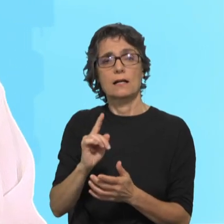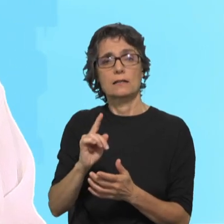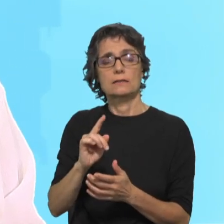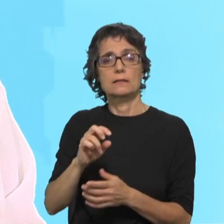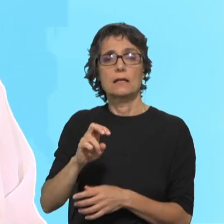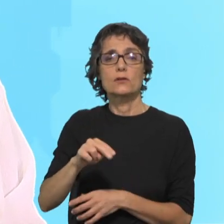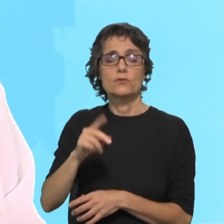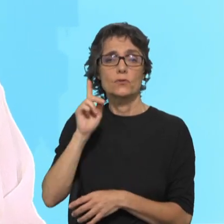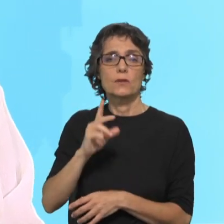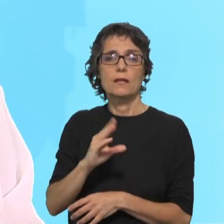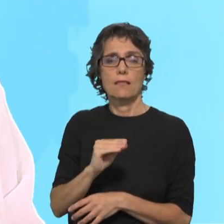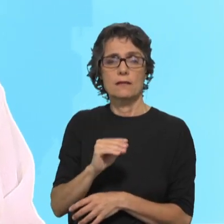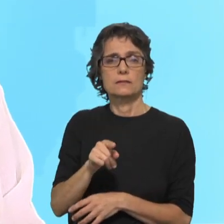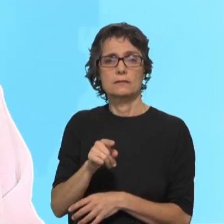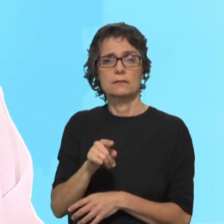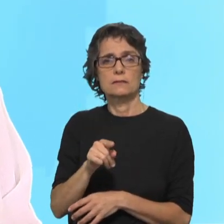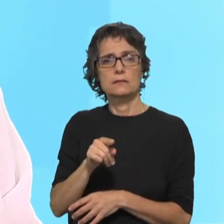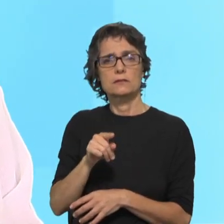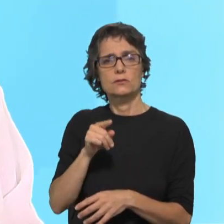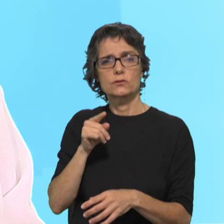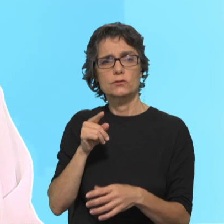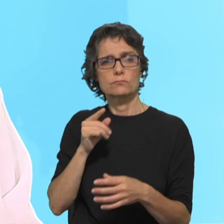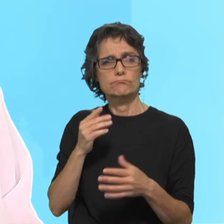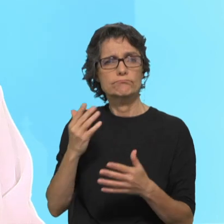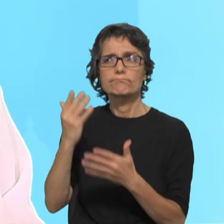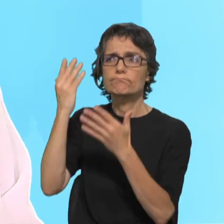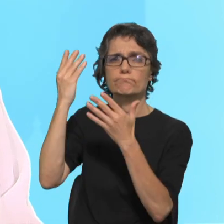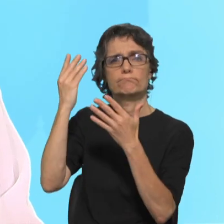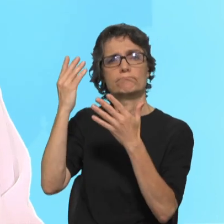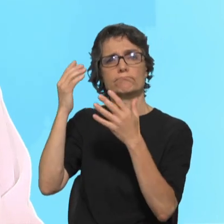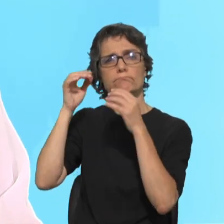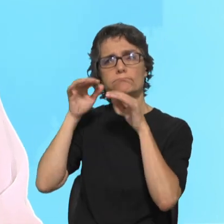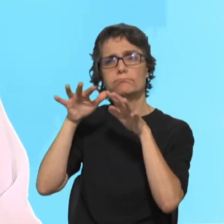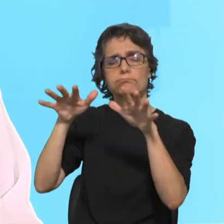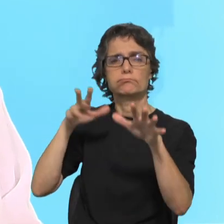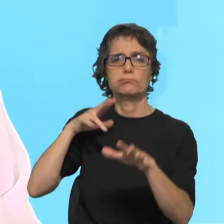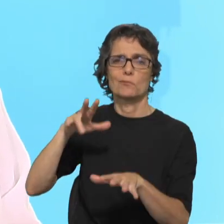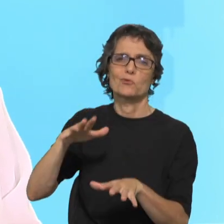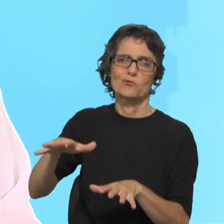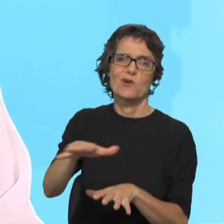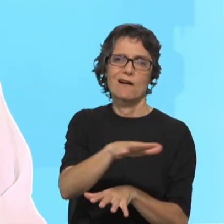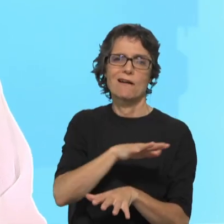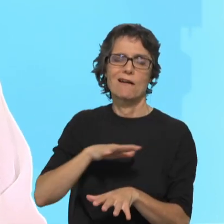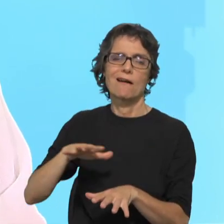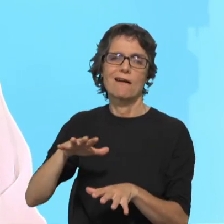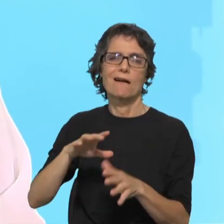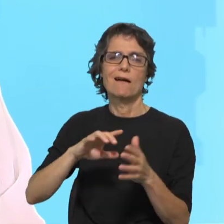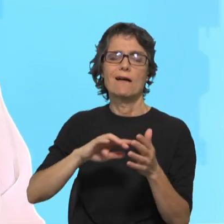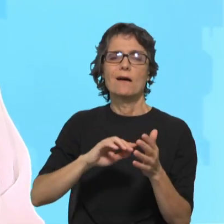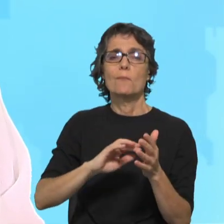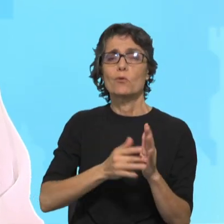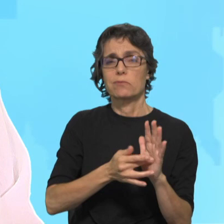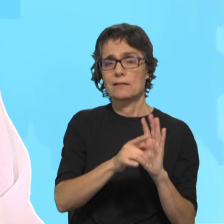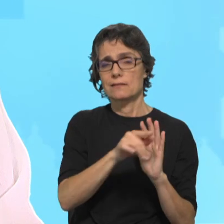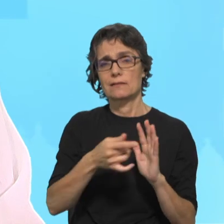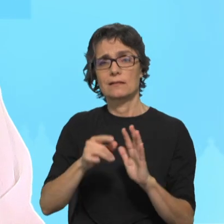tinha uma relação direta com as comemorações ligadas com a expansão portuguesa. Portanto, nós fomos para o Brasil, fomos para